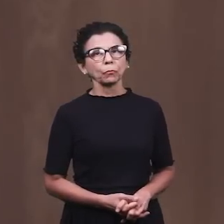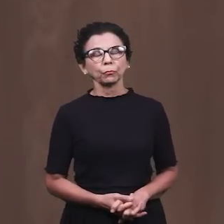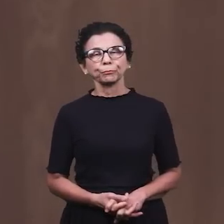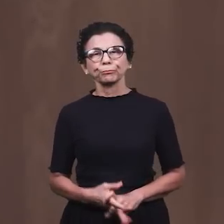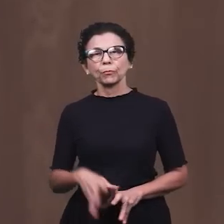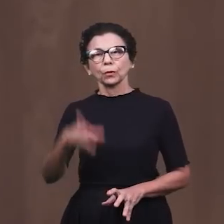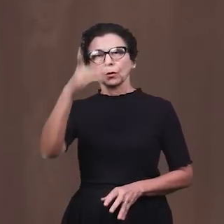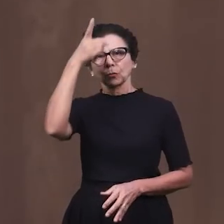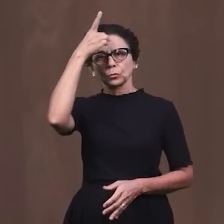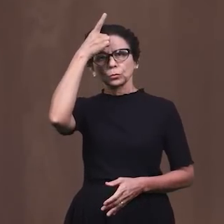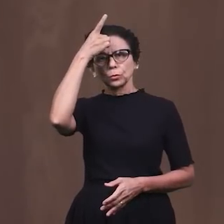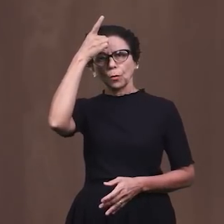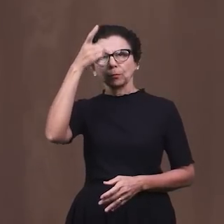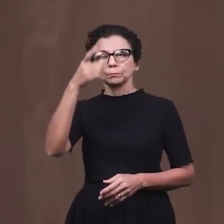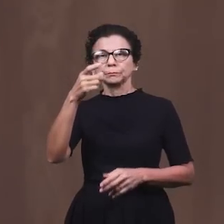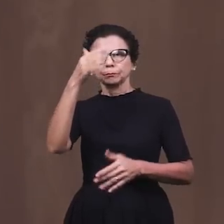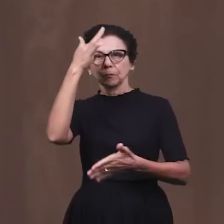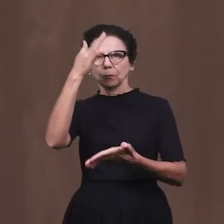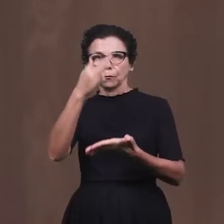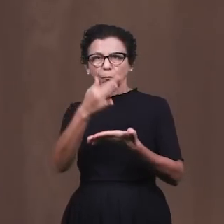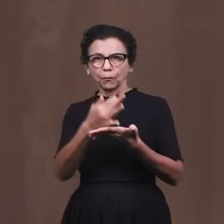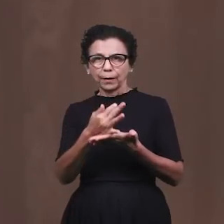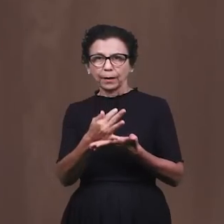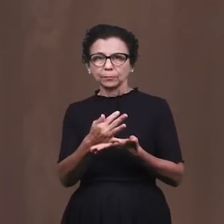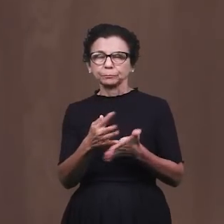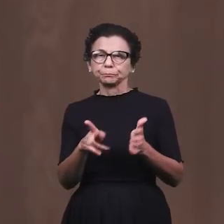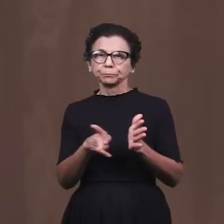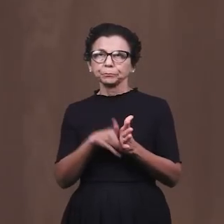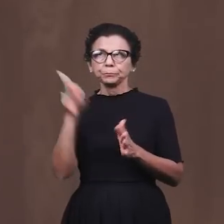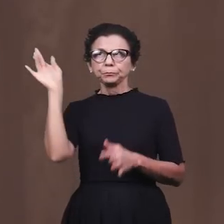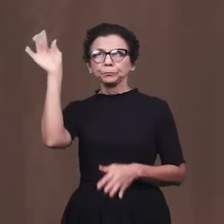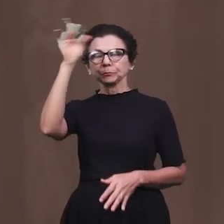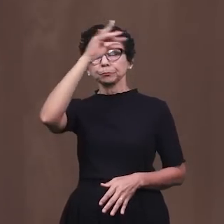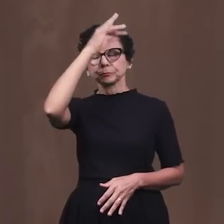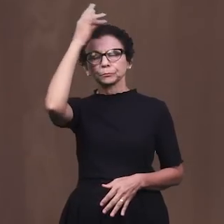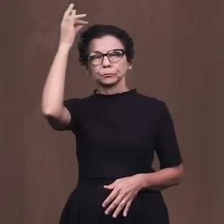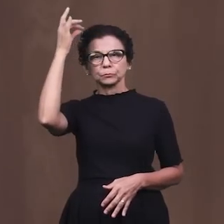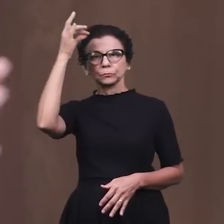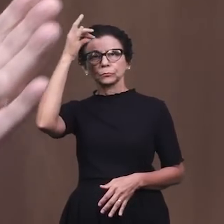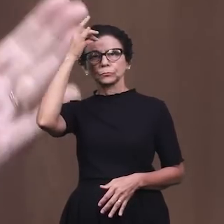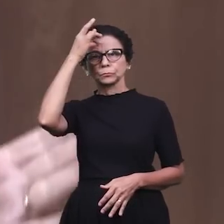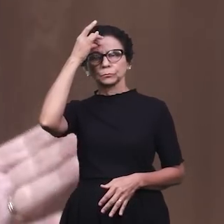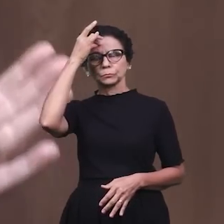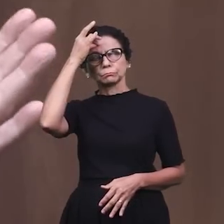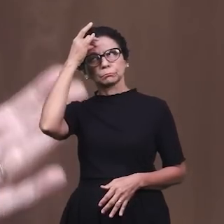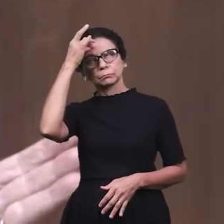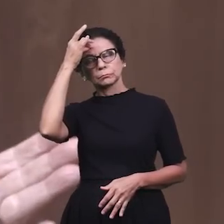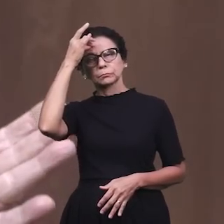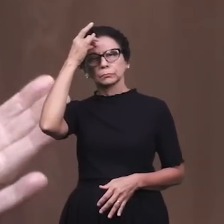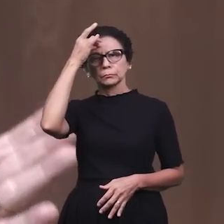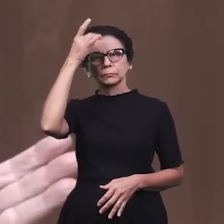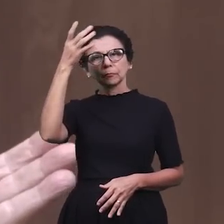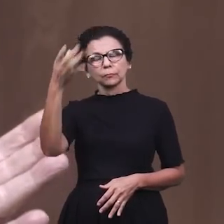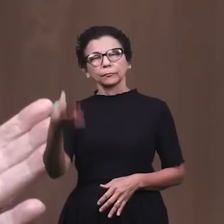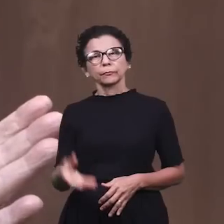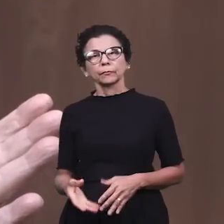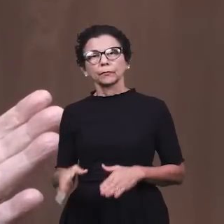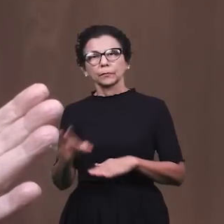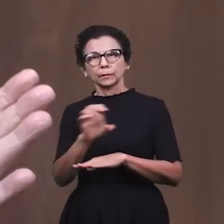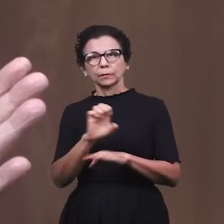da fé, portanto, é uma operação do Espírito Santo, carisma. Agora, a fé operada